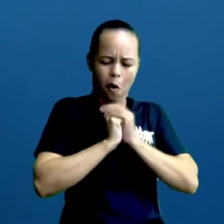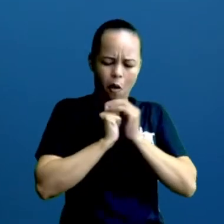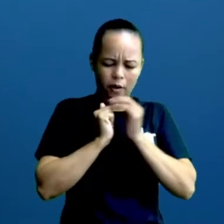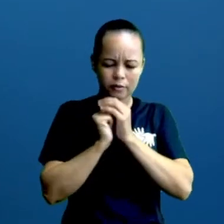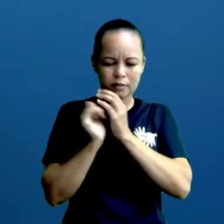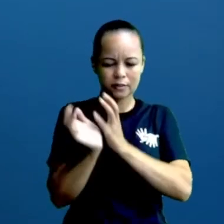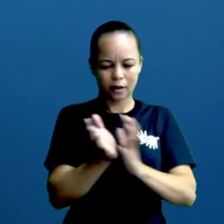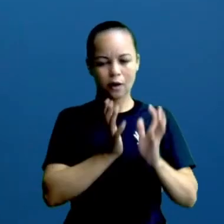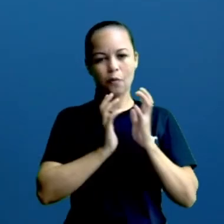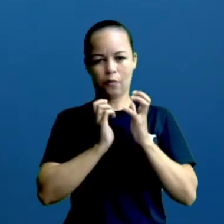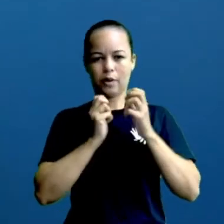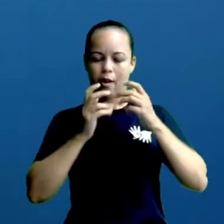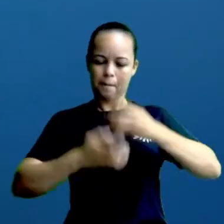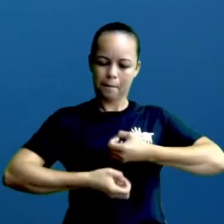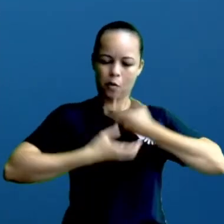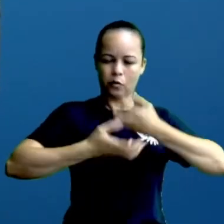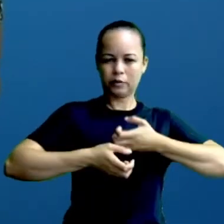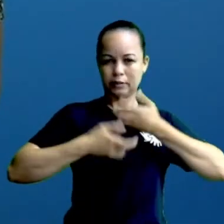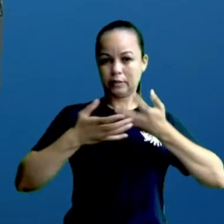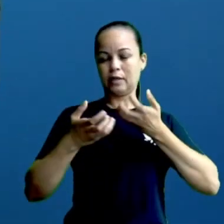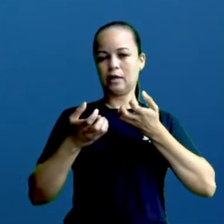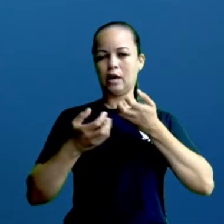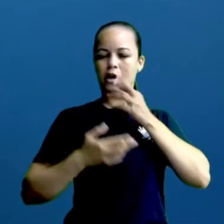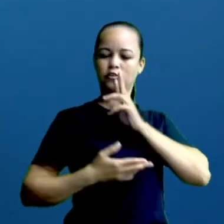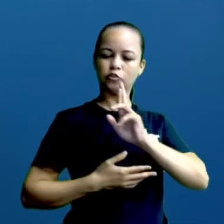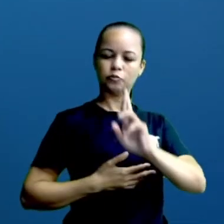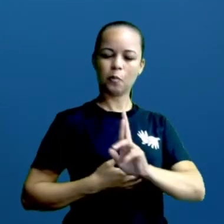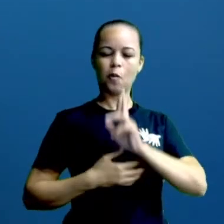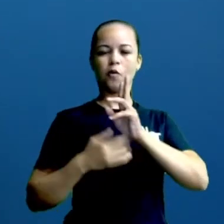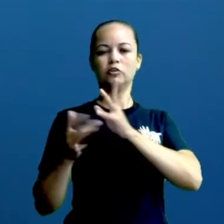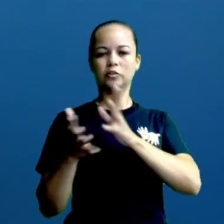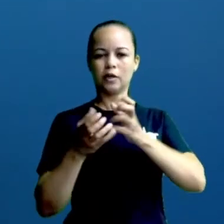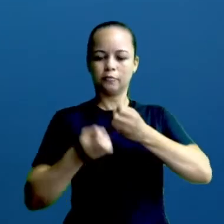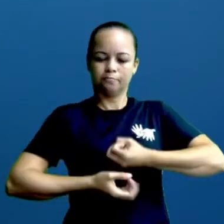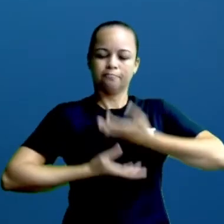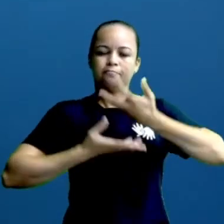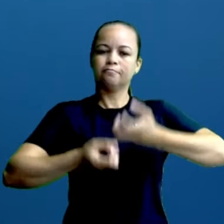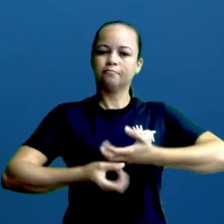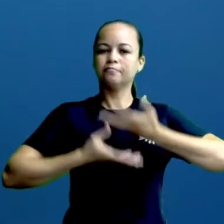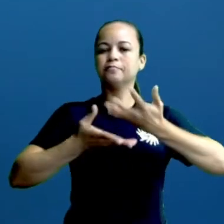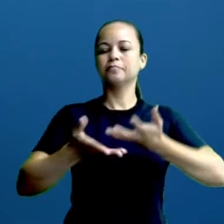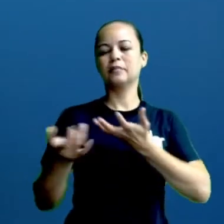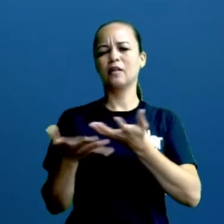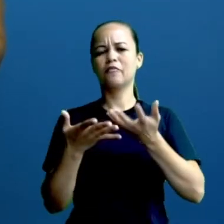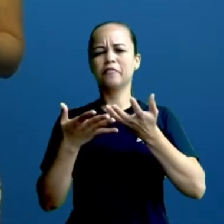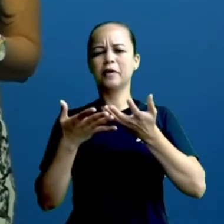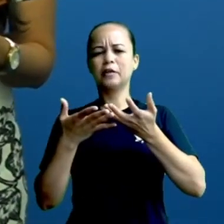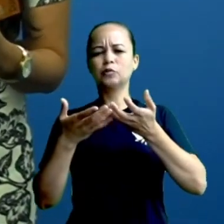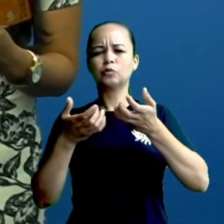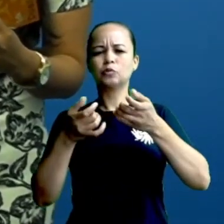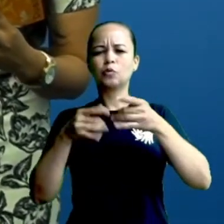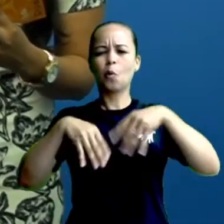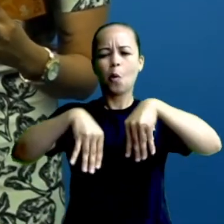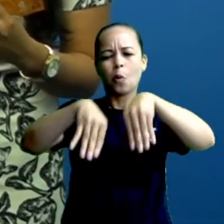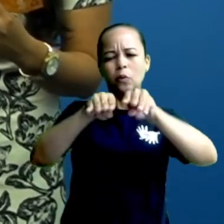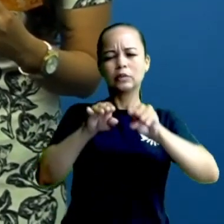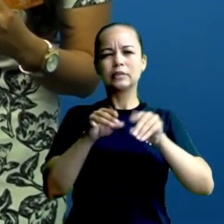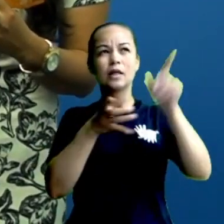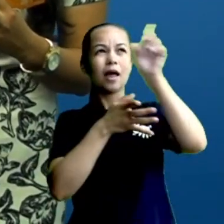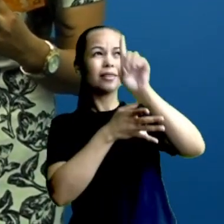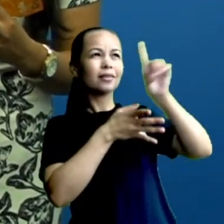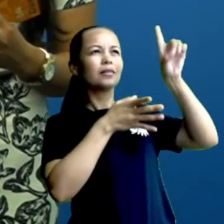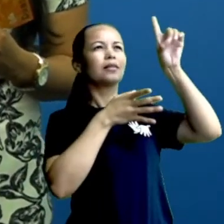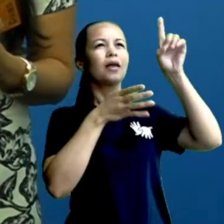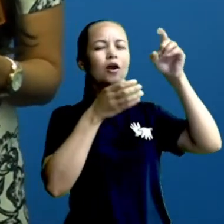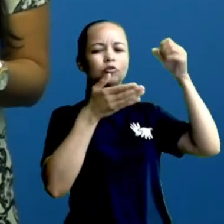em poesia, resposta em inspiração. Feito colcha de retalhos, Deus costura minha